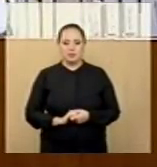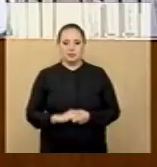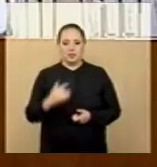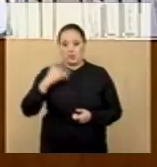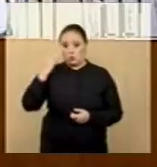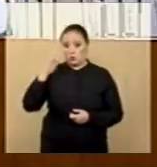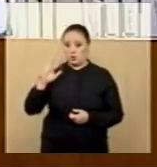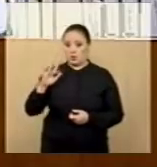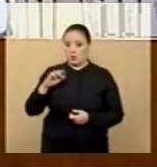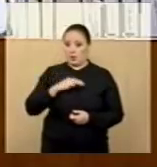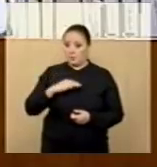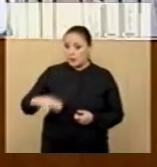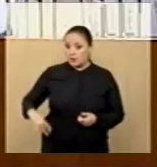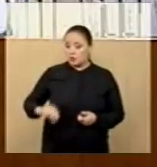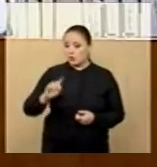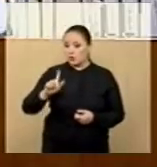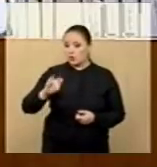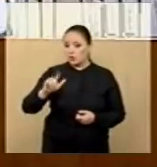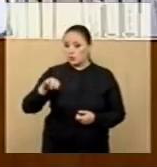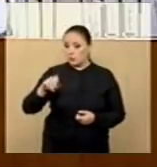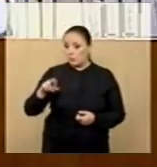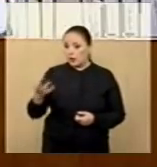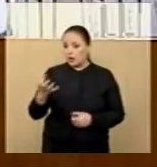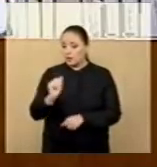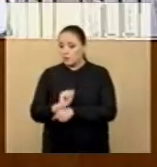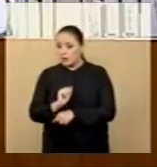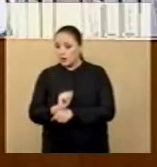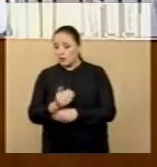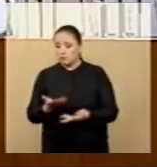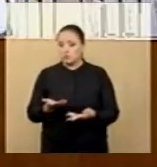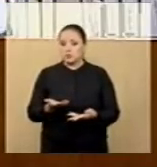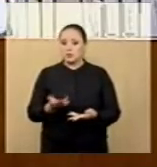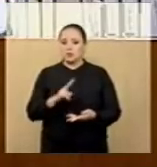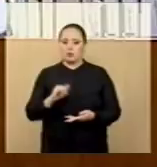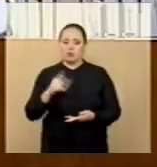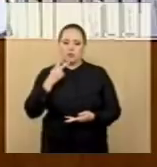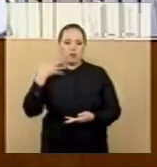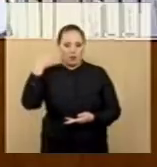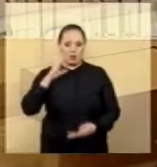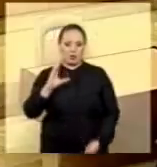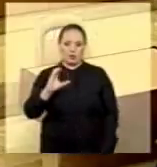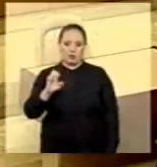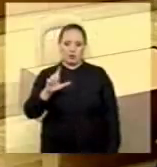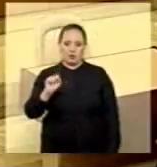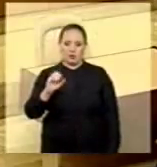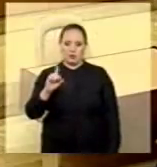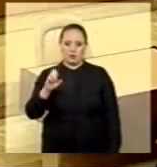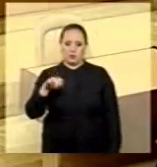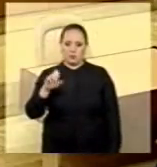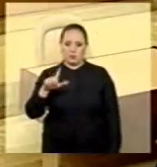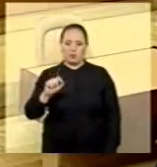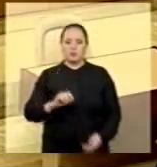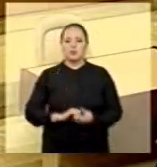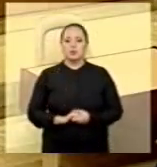o ministro Gilmar aguardaria a vista, mas eu, então, dou a palavra ao ministro Celso de Mello para voto. Senhora Presidente, eu